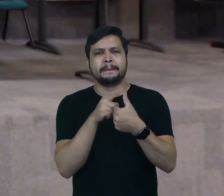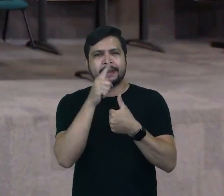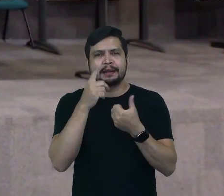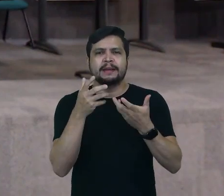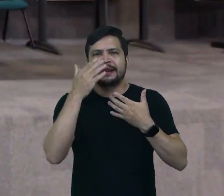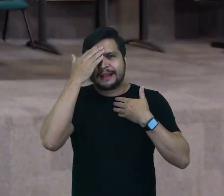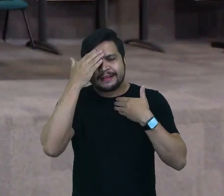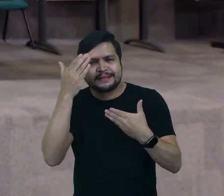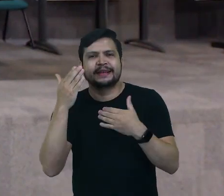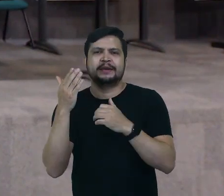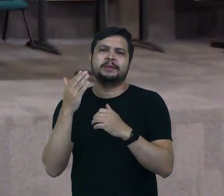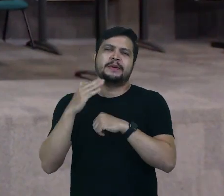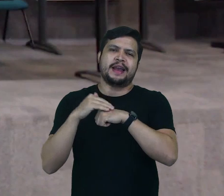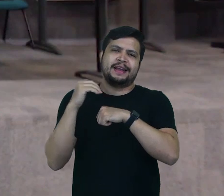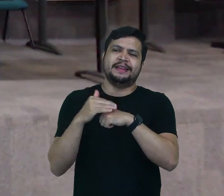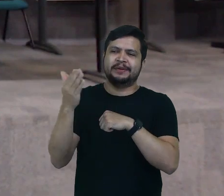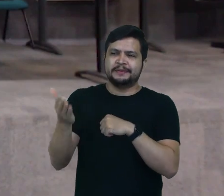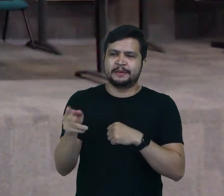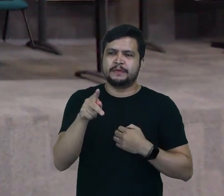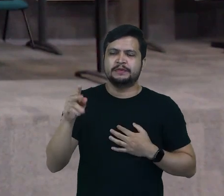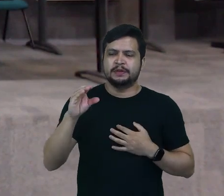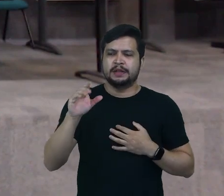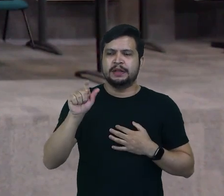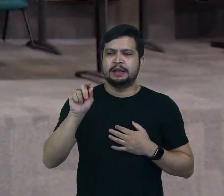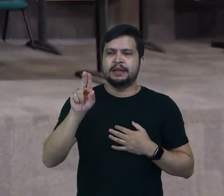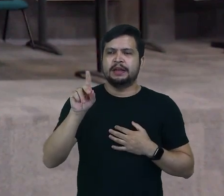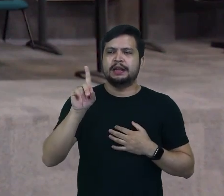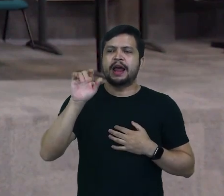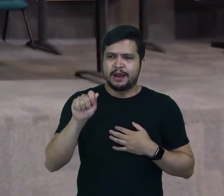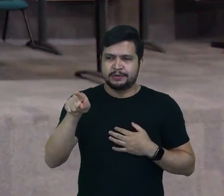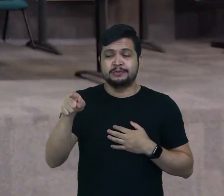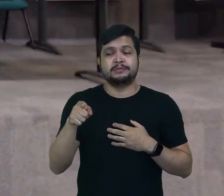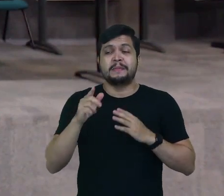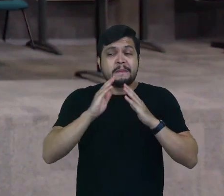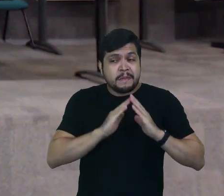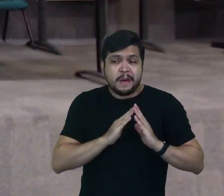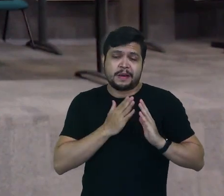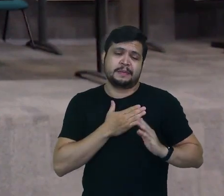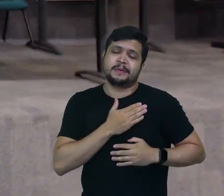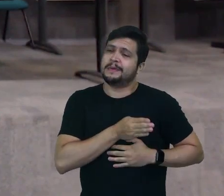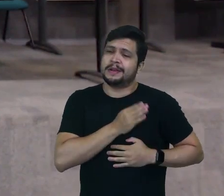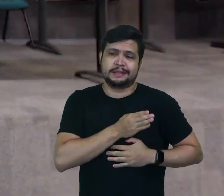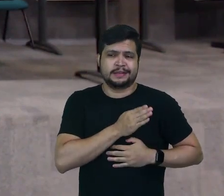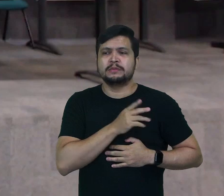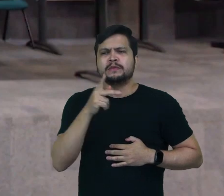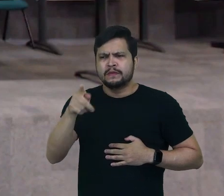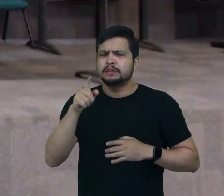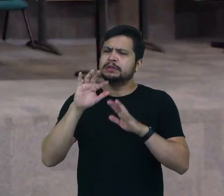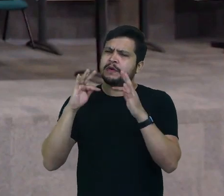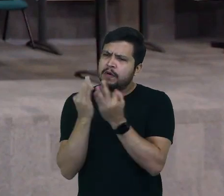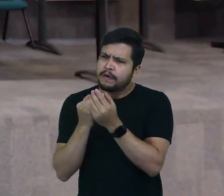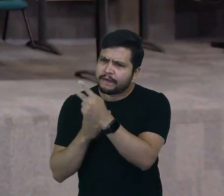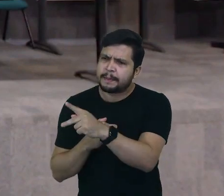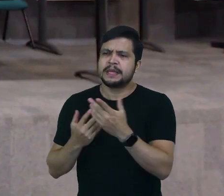Eu primeiro queria agradecer ao carinho da professora Cláudia, que mora no meu coração, né? Ela, a família dela toda, está sempre nas